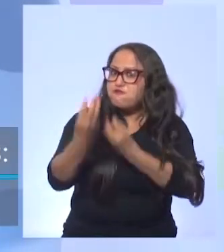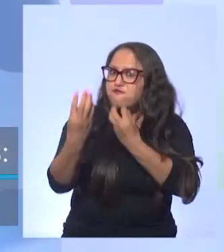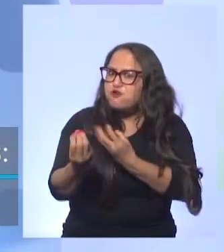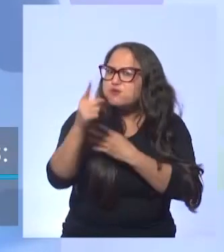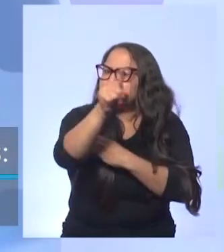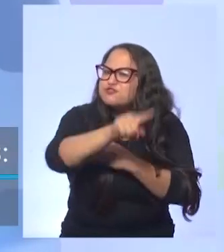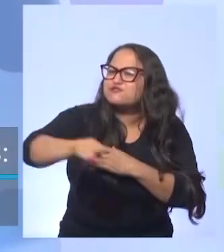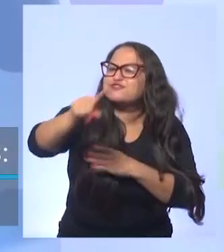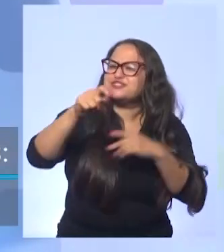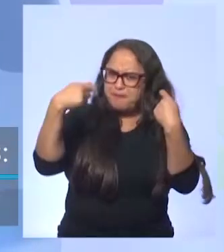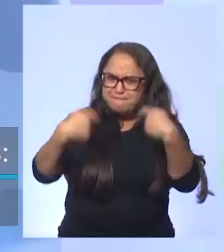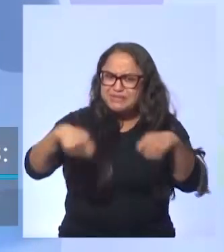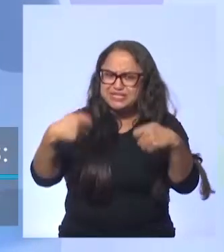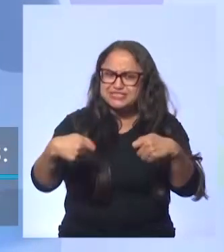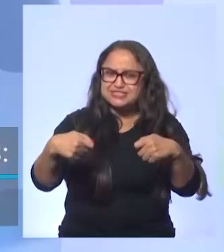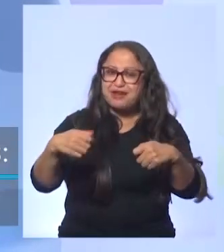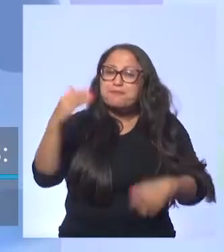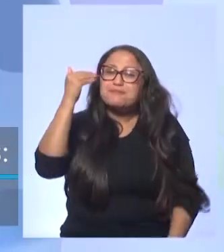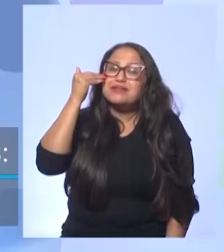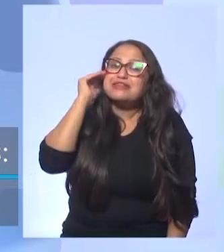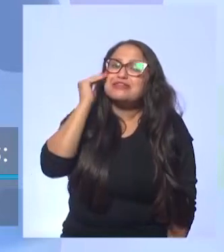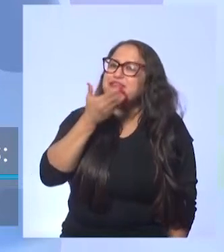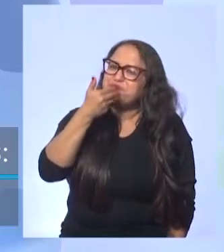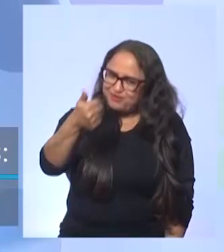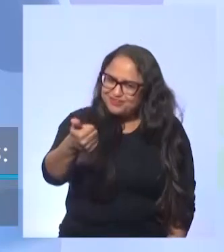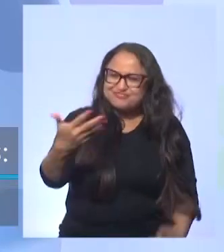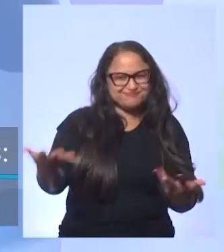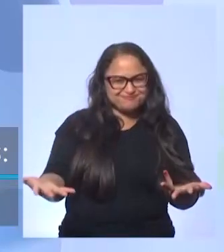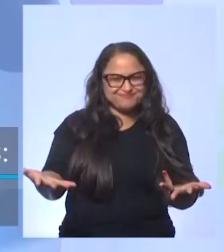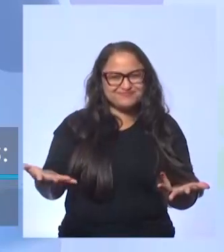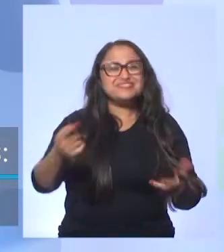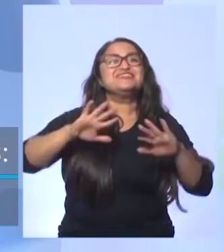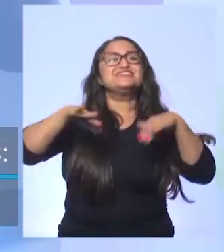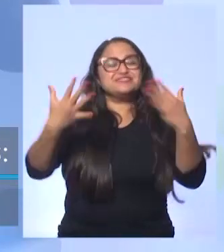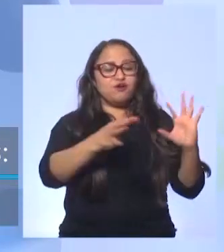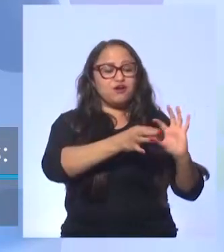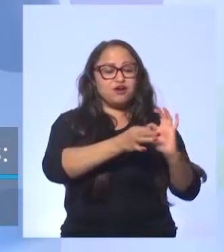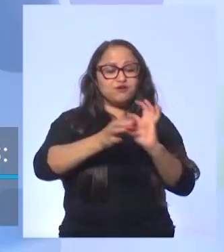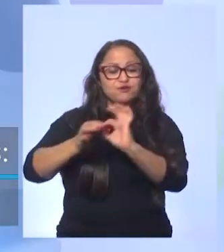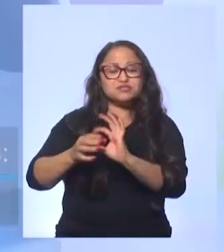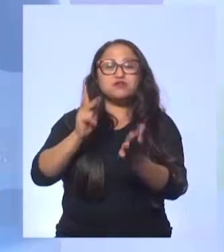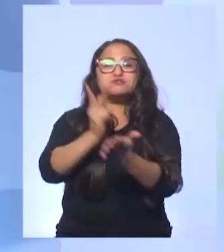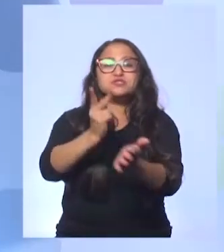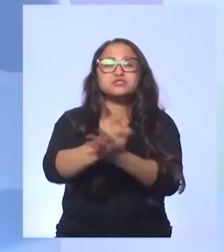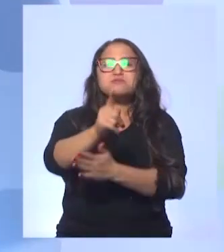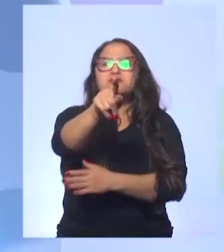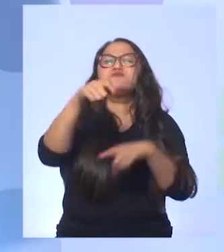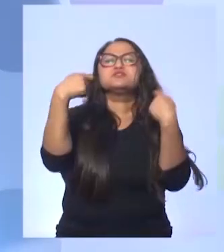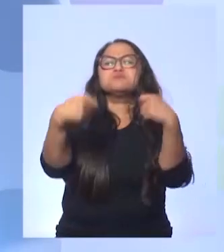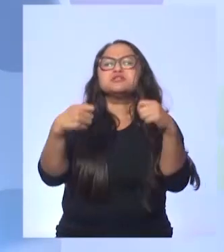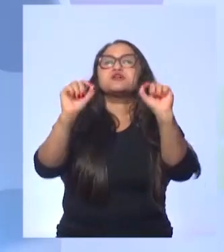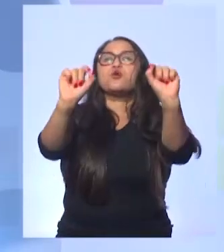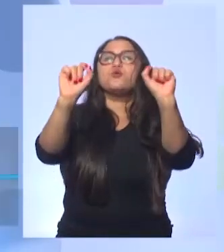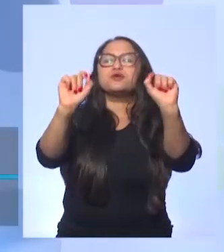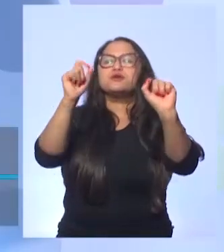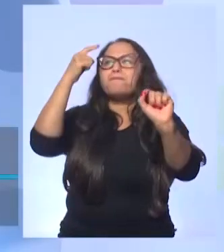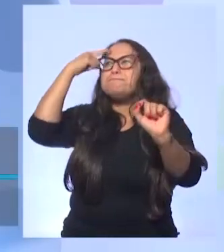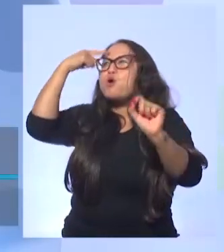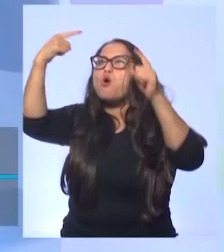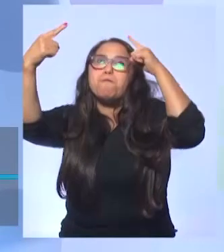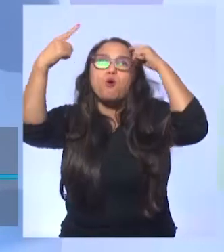você precisar para entender sobre esse assunto. Então, a coesão vem a partir do momento que você precisa conectar as ideias.